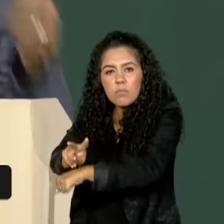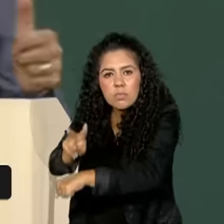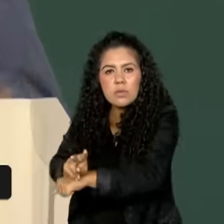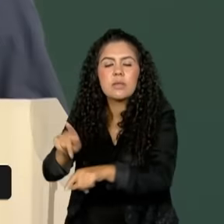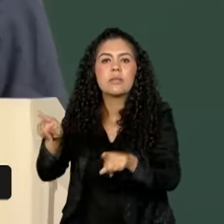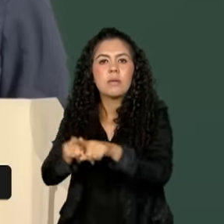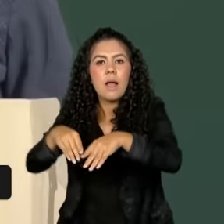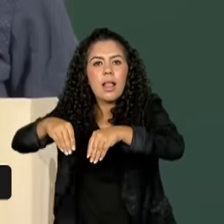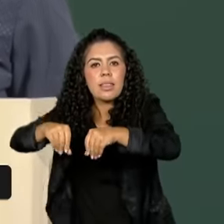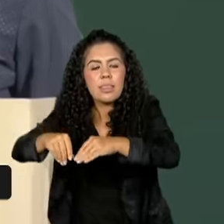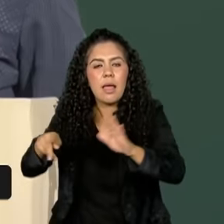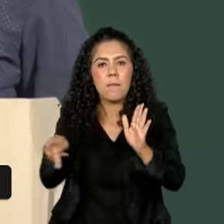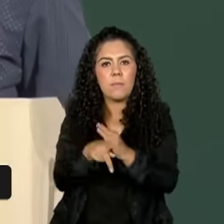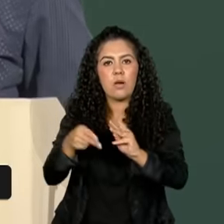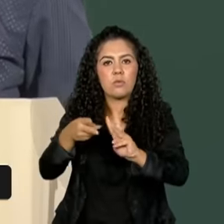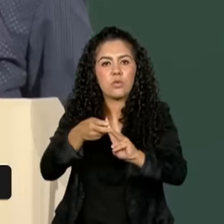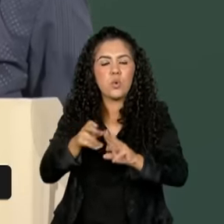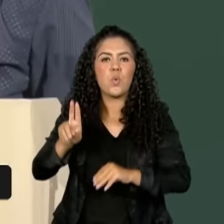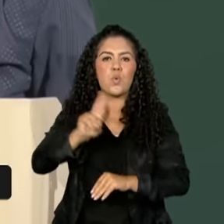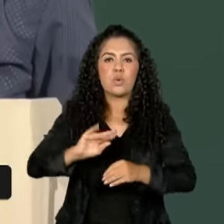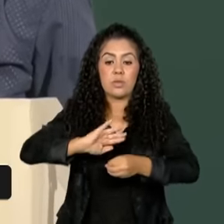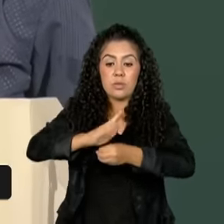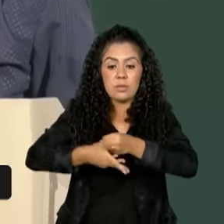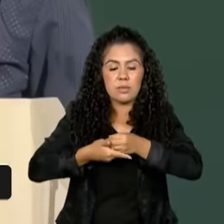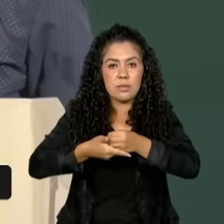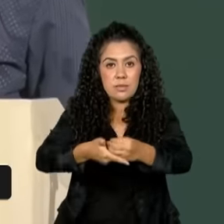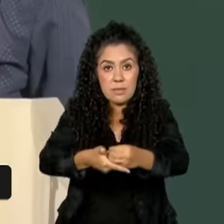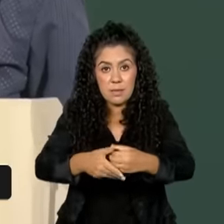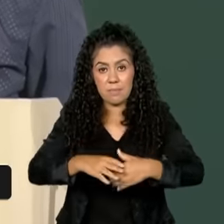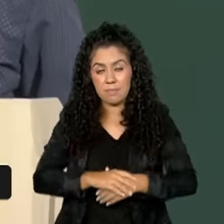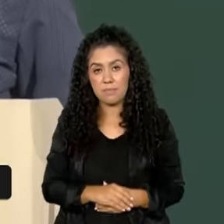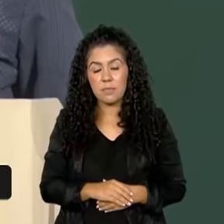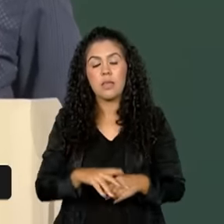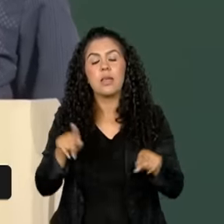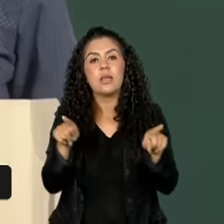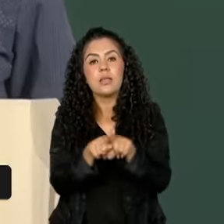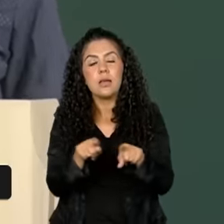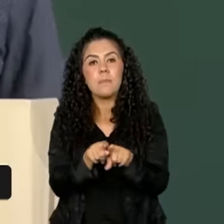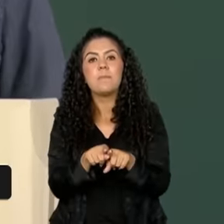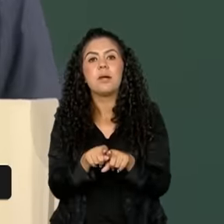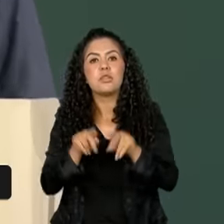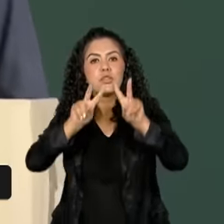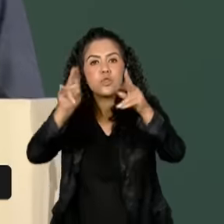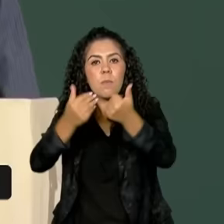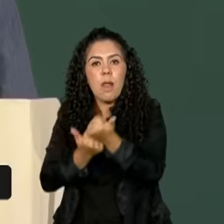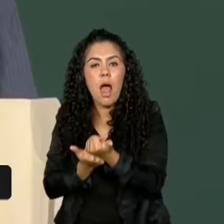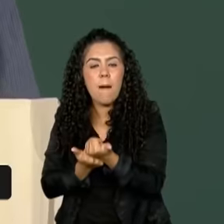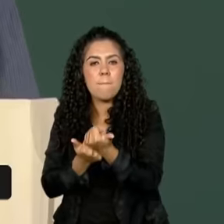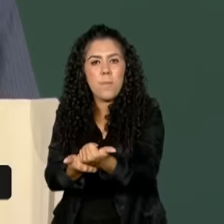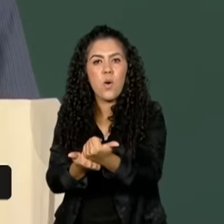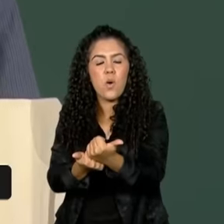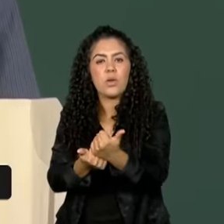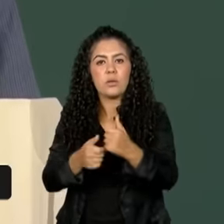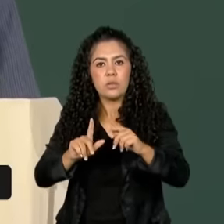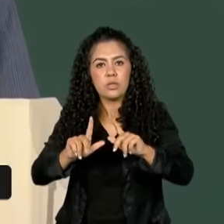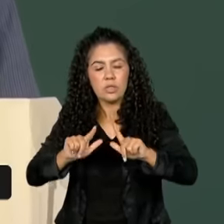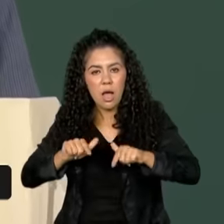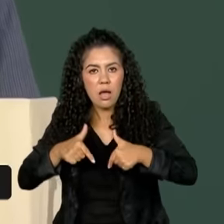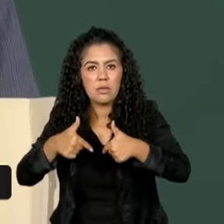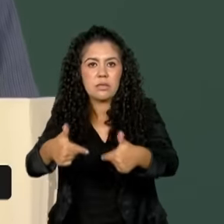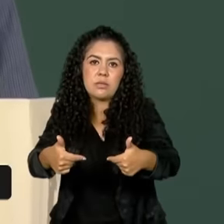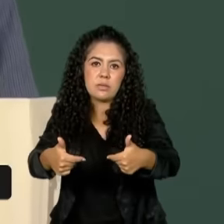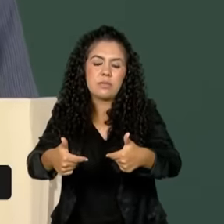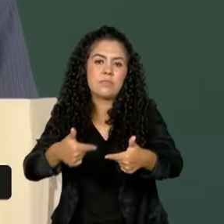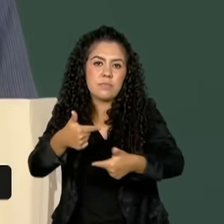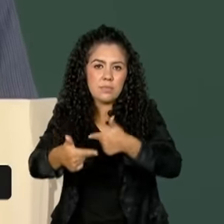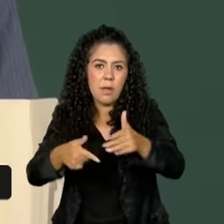e uso sustentável. Um terceiro eixo de apoio às atividades produtivas